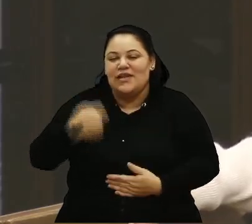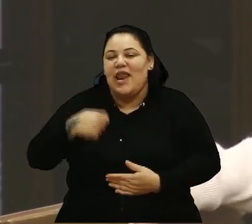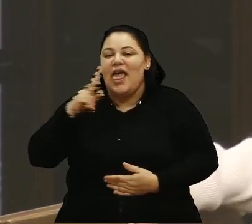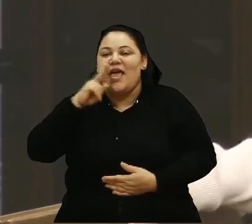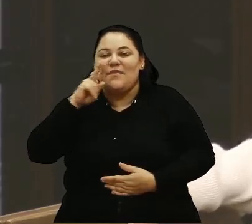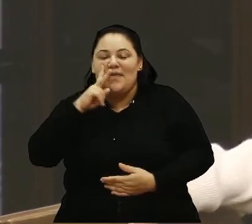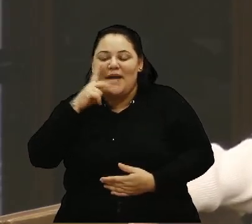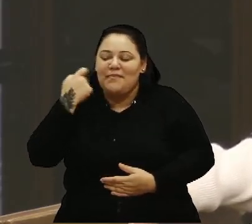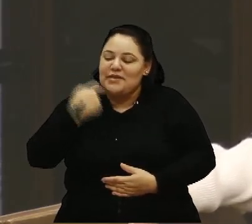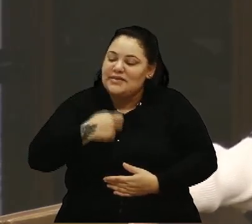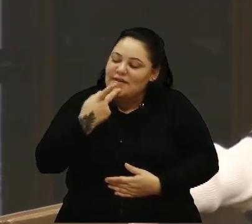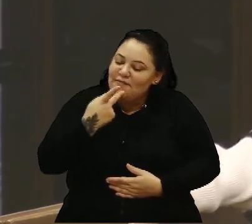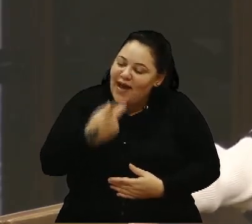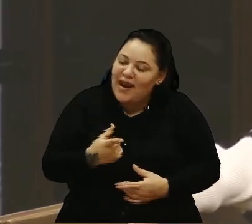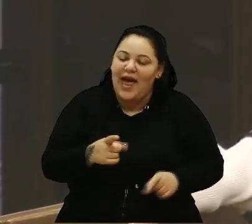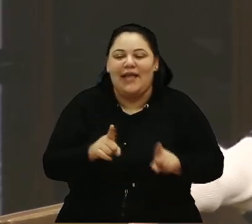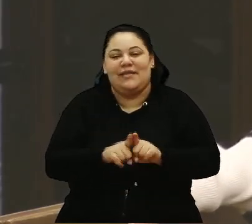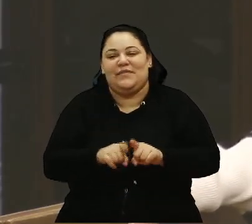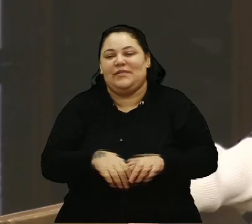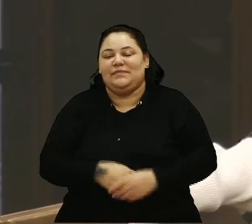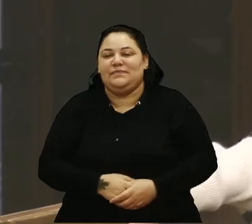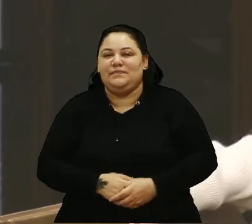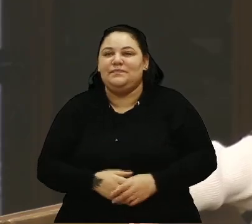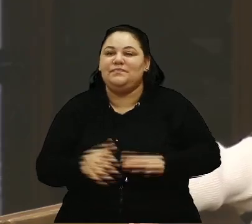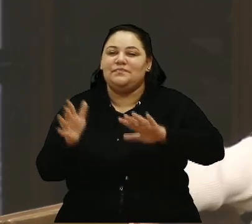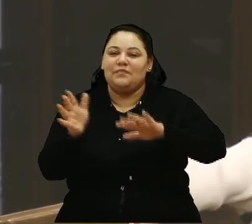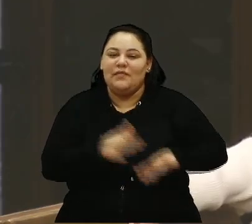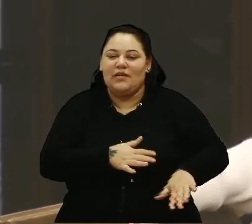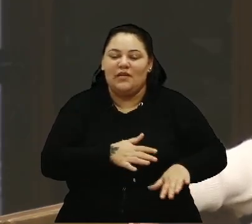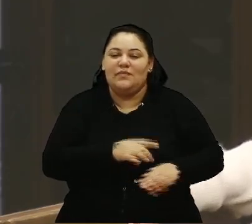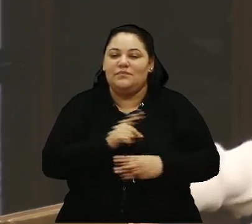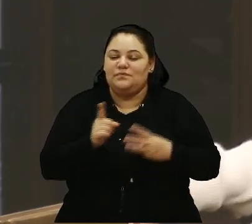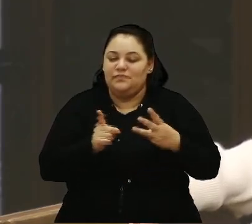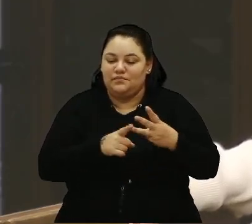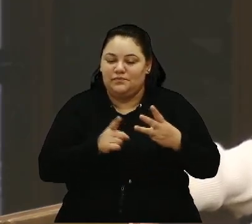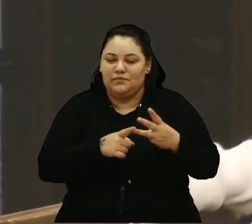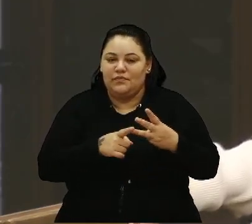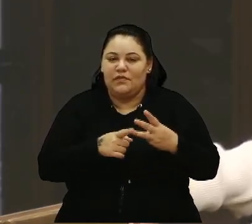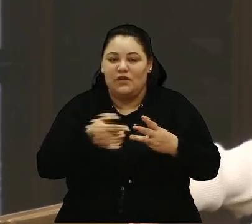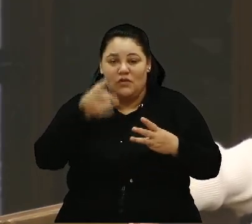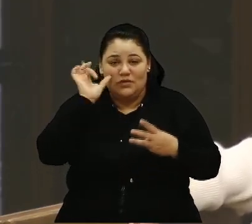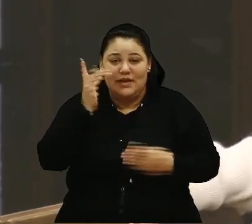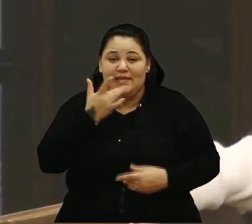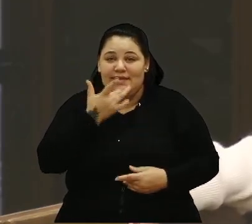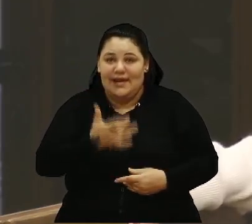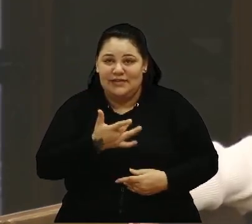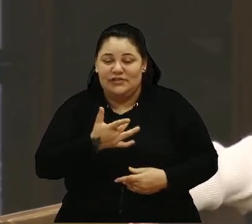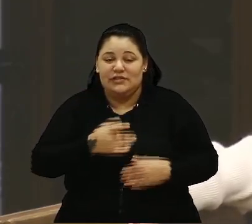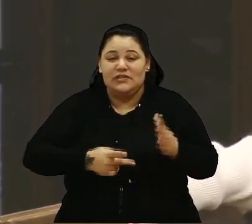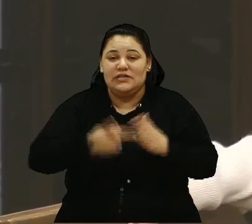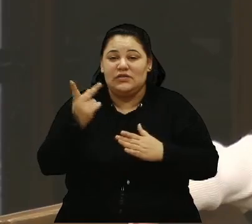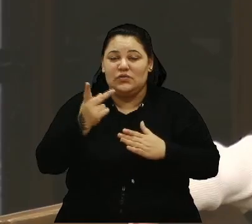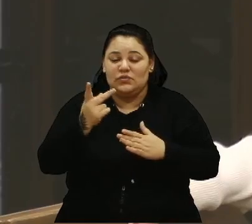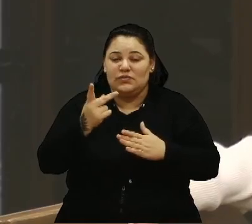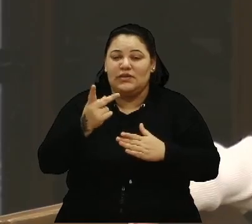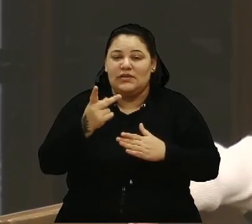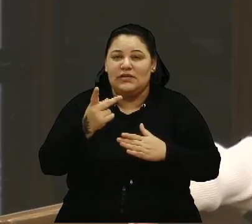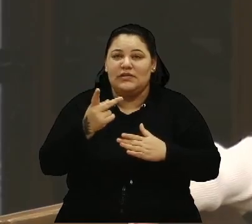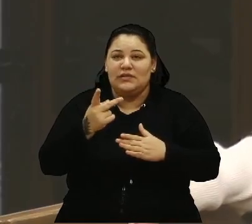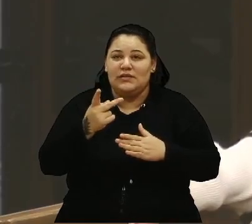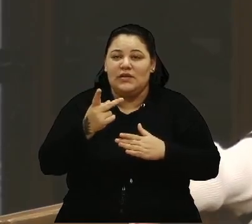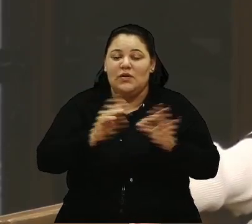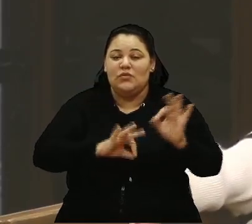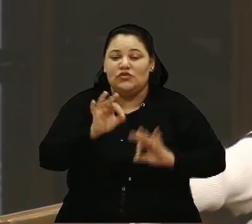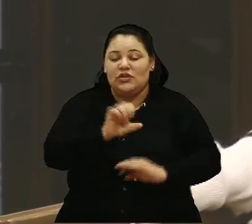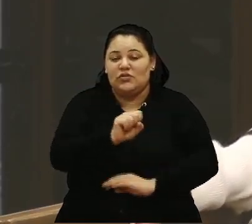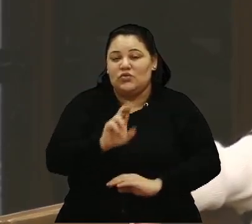ser pautadas. Outra coisa que ocorreu no dia de ontem, à tarde, foi a segunda edição do Suspira Caxias. A